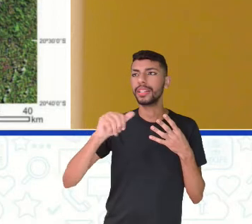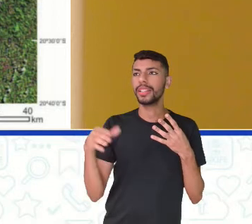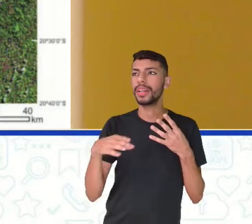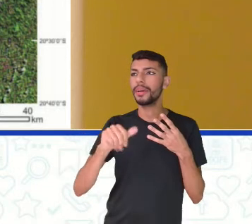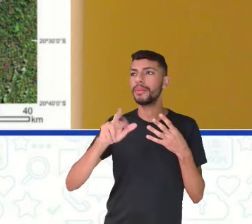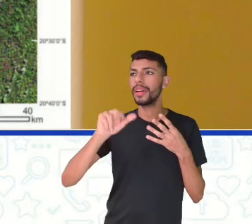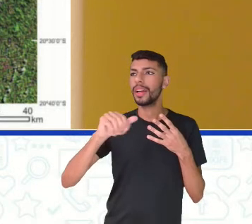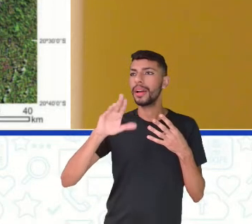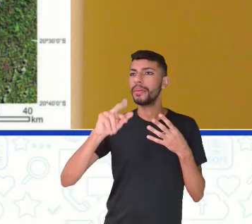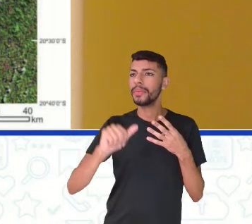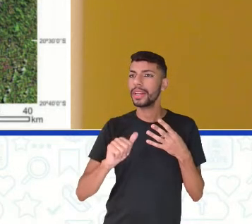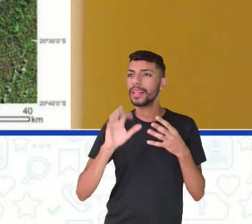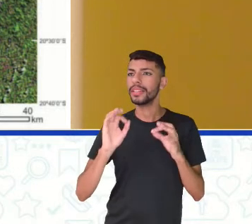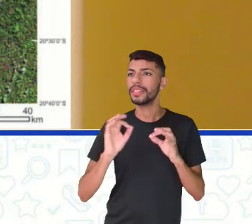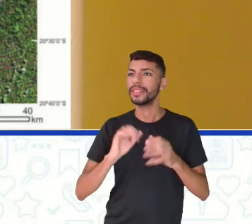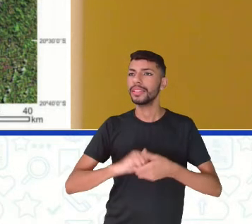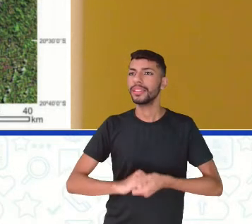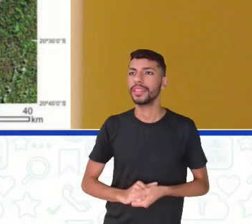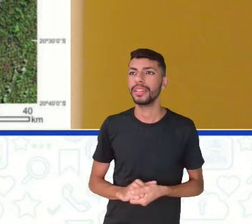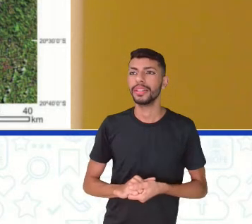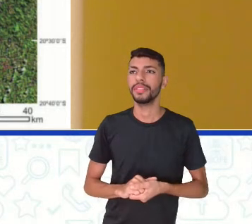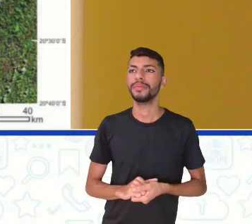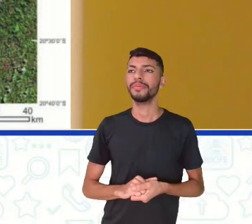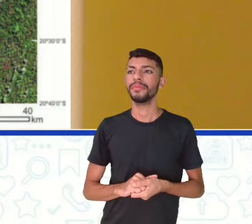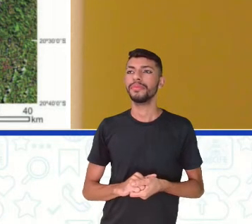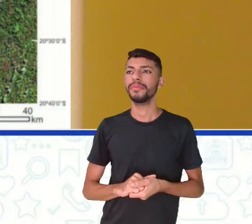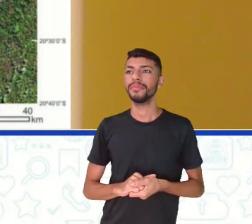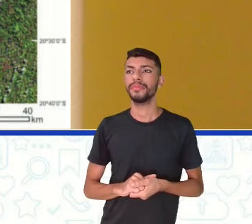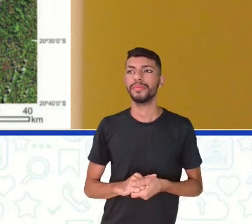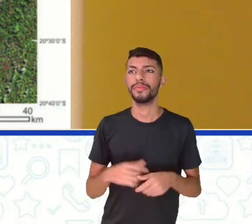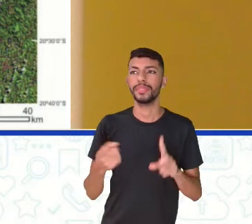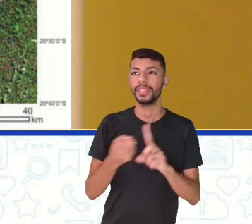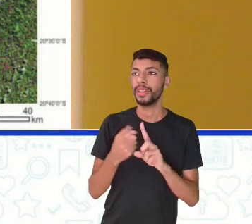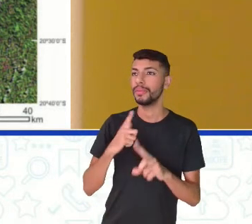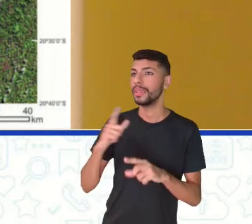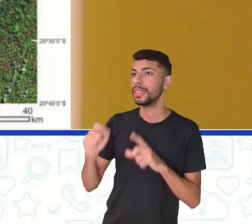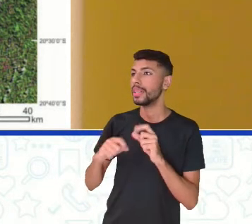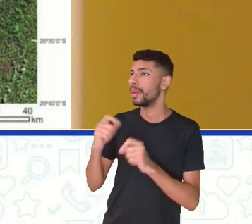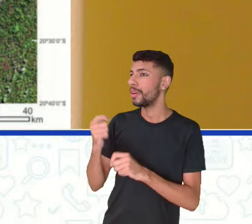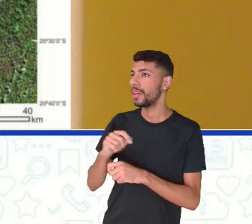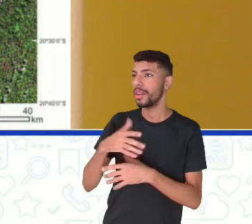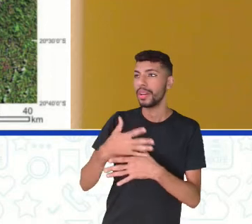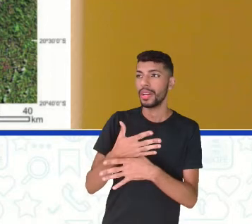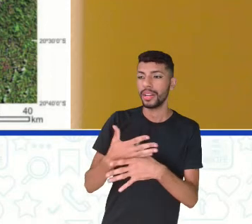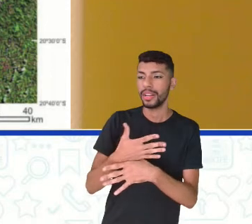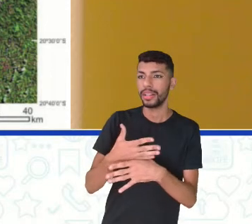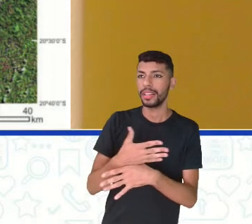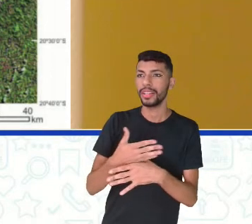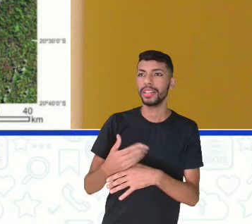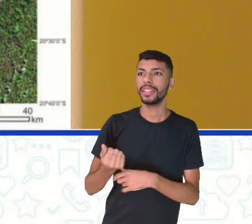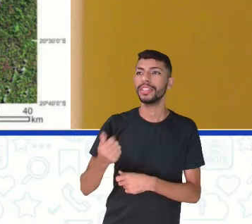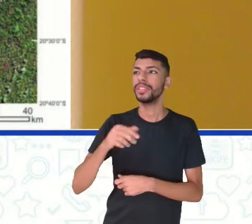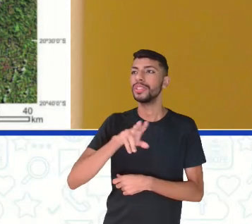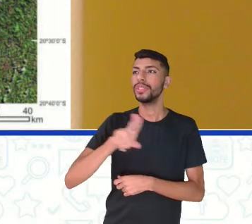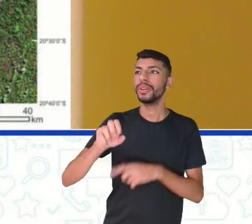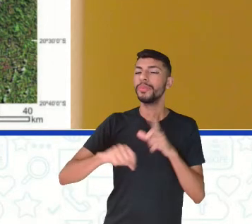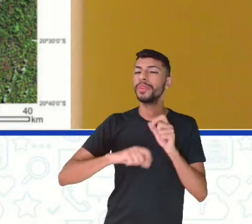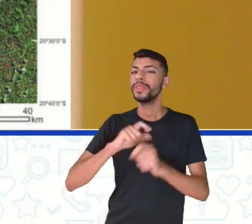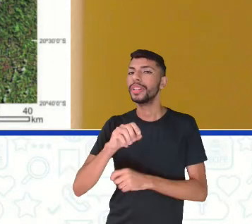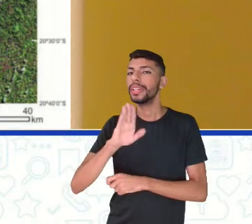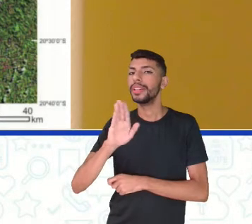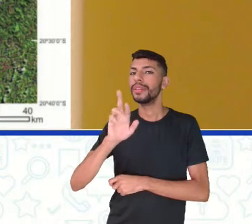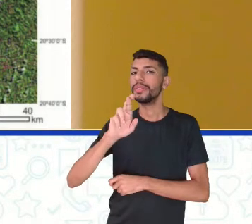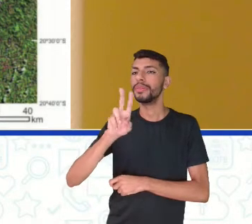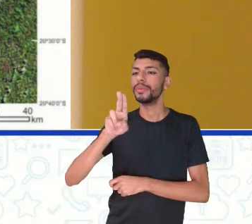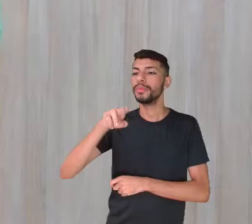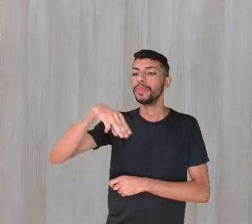Caeté, Sabará também é uma cidade famosa. E tem aqui no cantinho uma cidade chamada Brumadinho. Você já ouviu